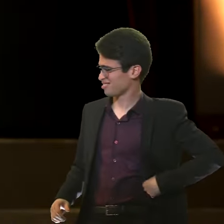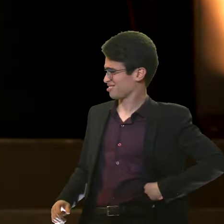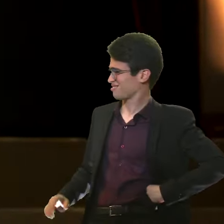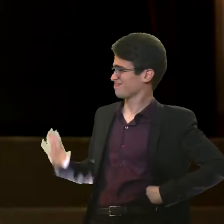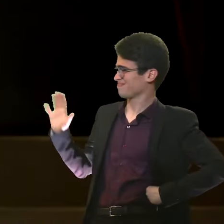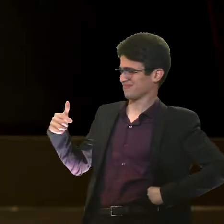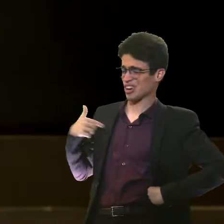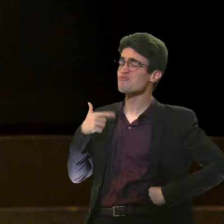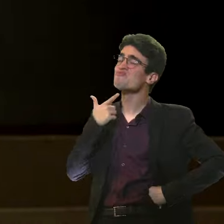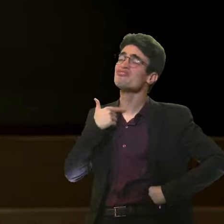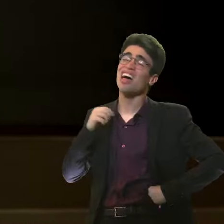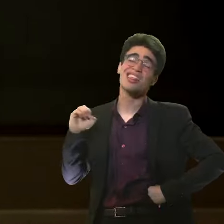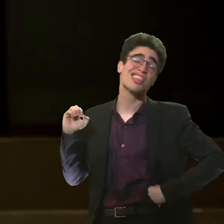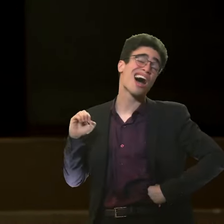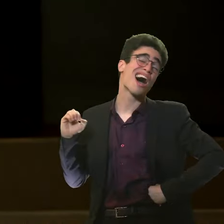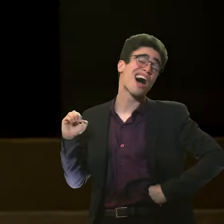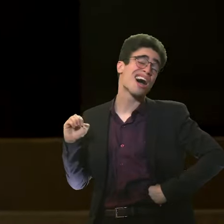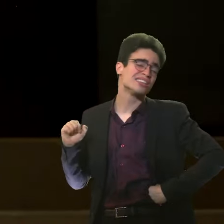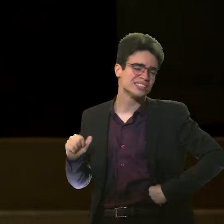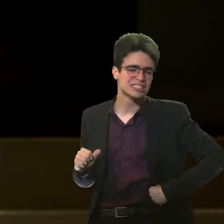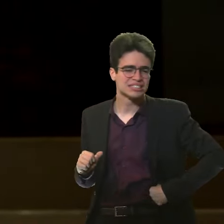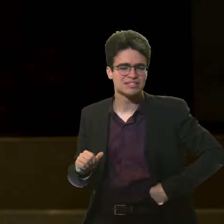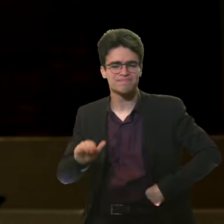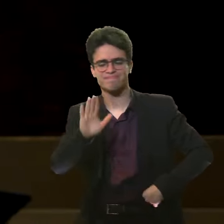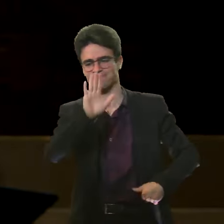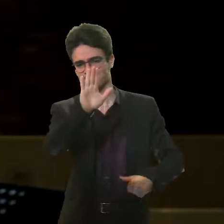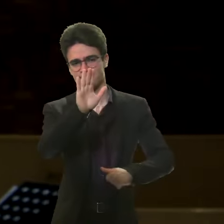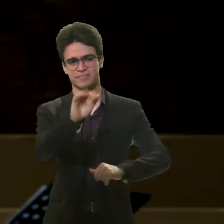mínima vontade, pastor. Mas sabe,